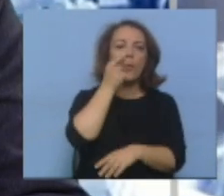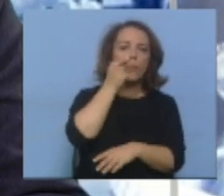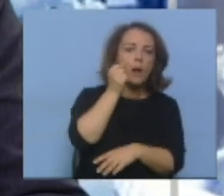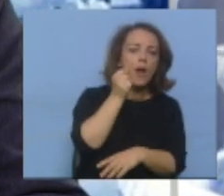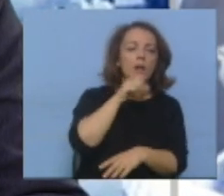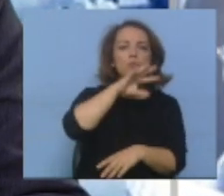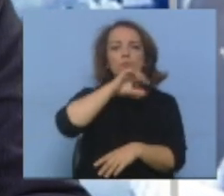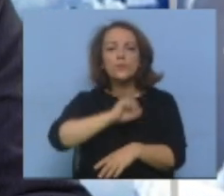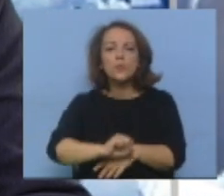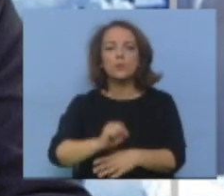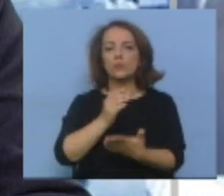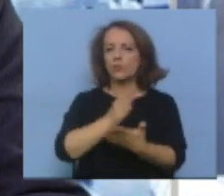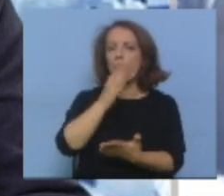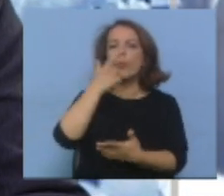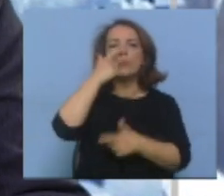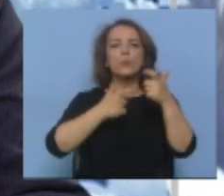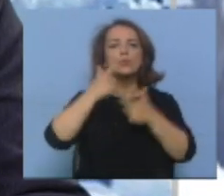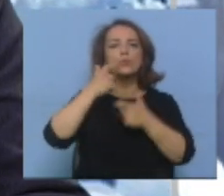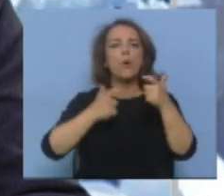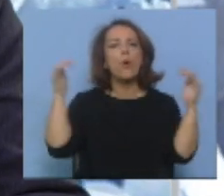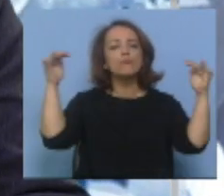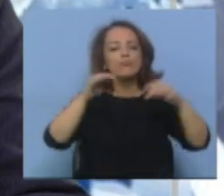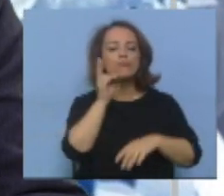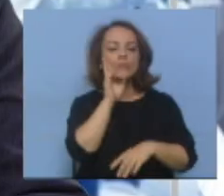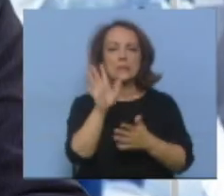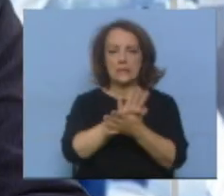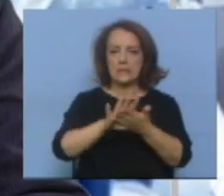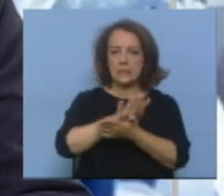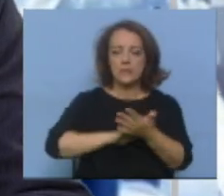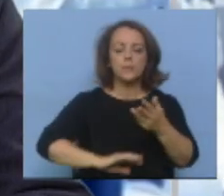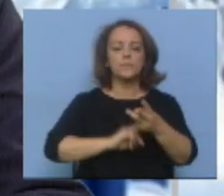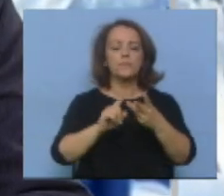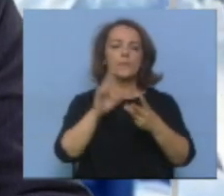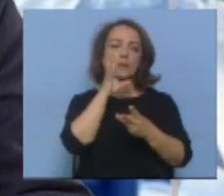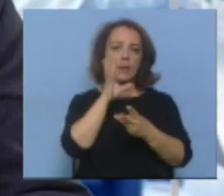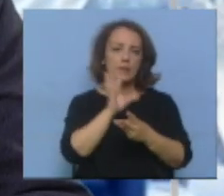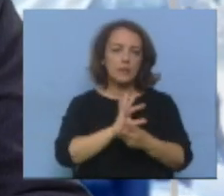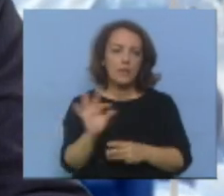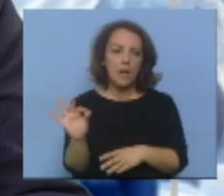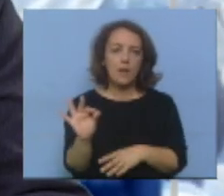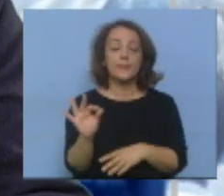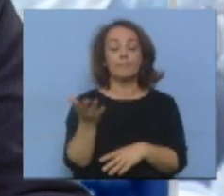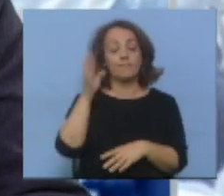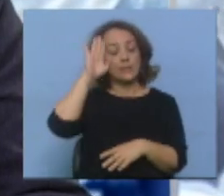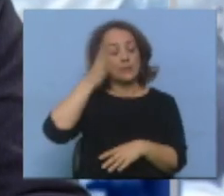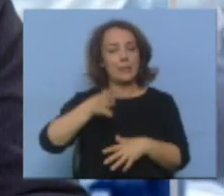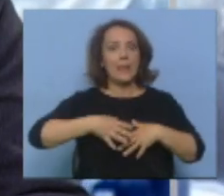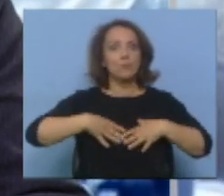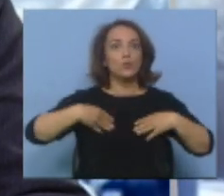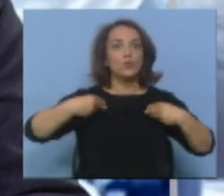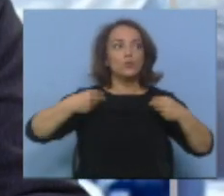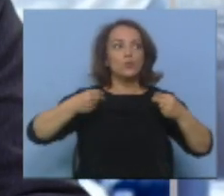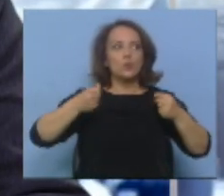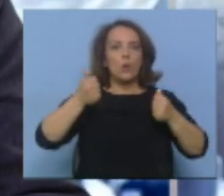de pessoas, não é? Tentar que as pessoas se mantenham distanciadas num momento onde as emoções precisavam muito de